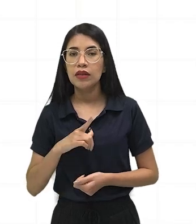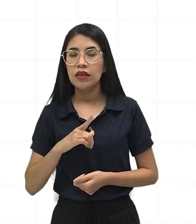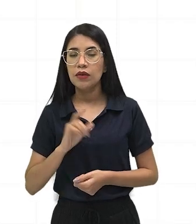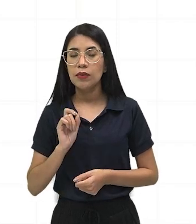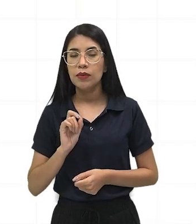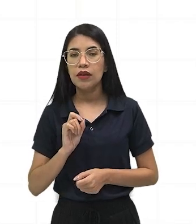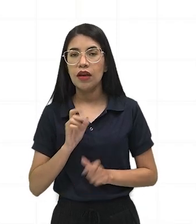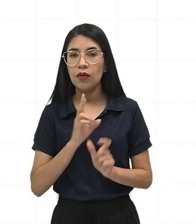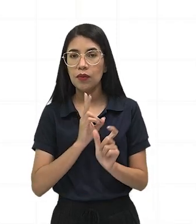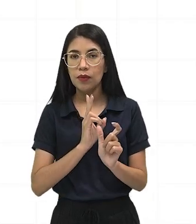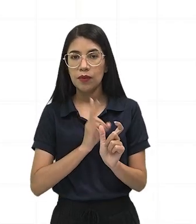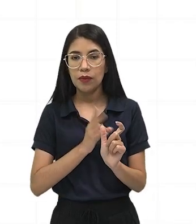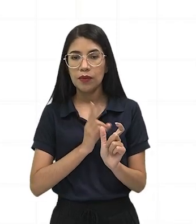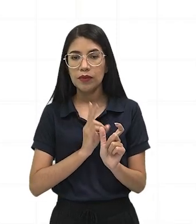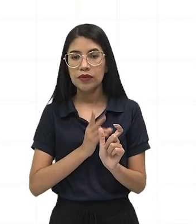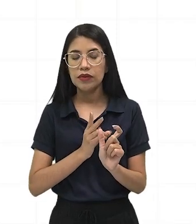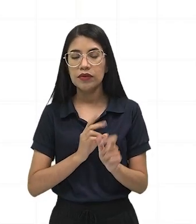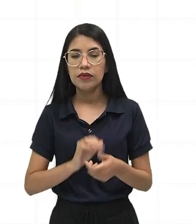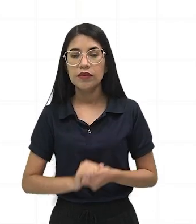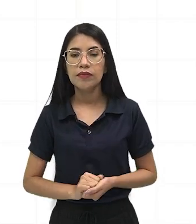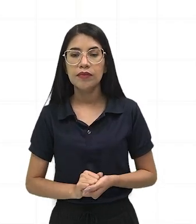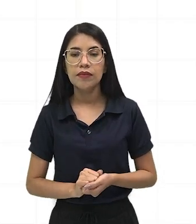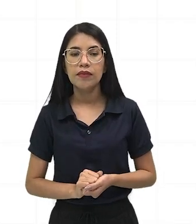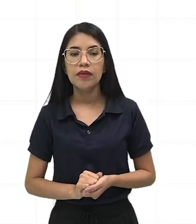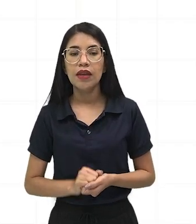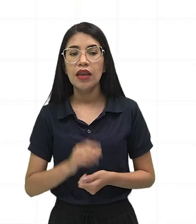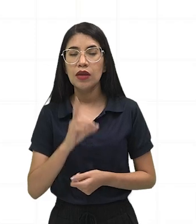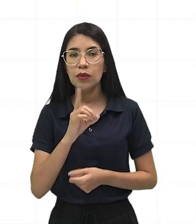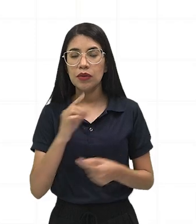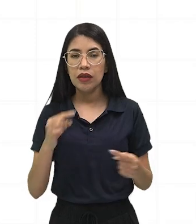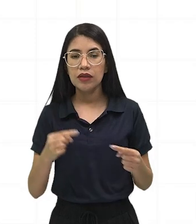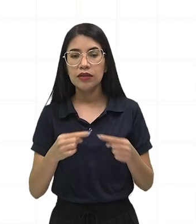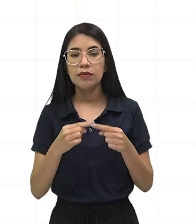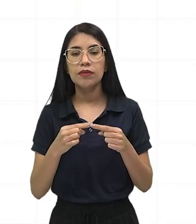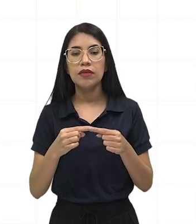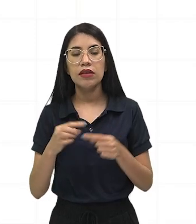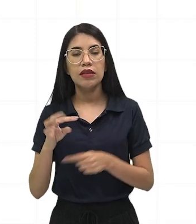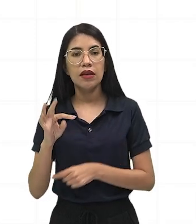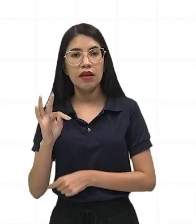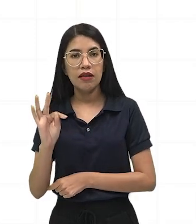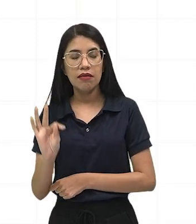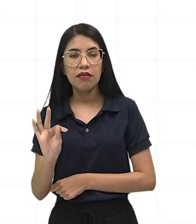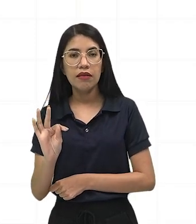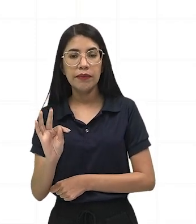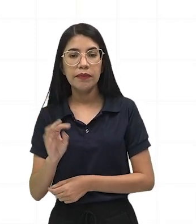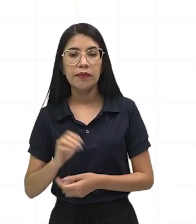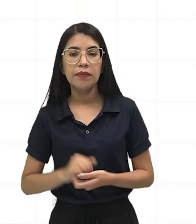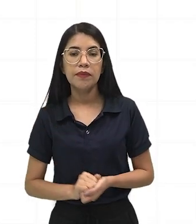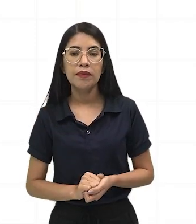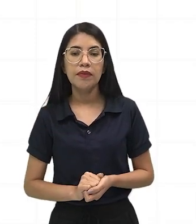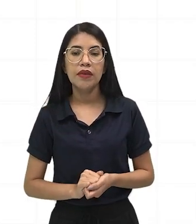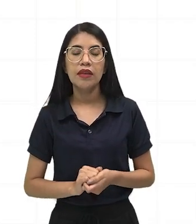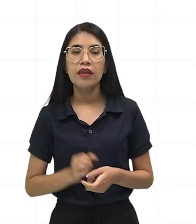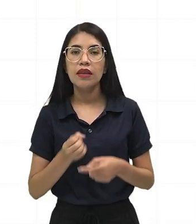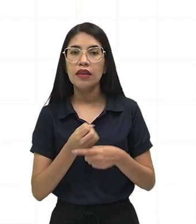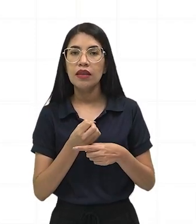né? Temos que d é diretamente proporcional a t. E a